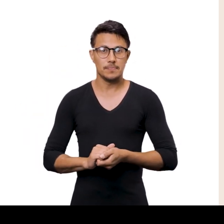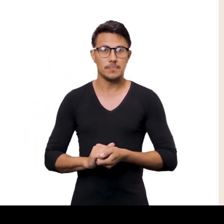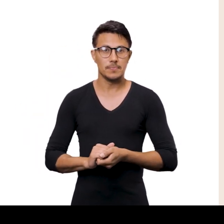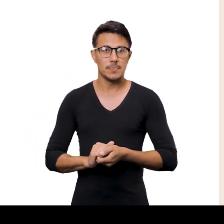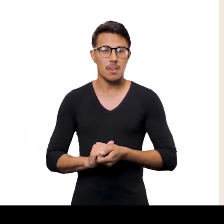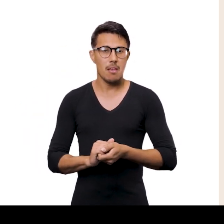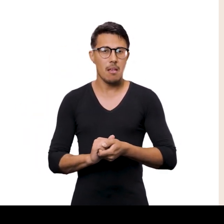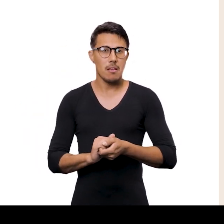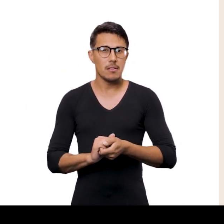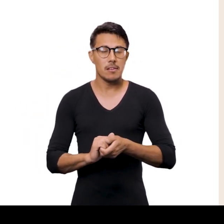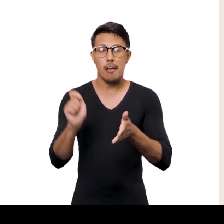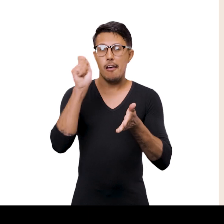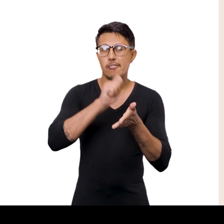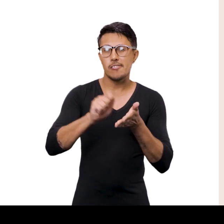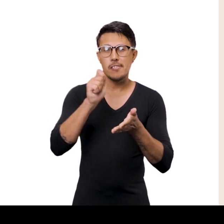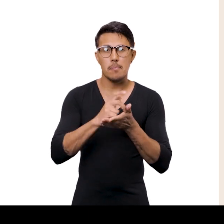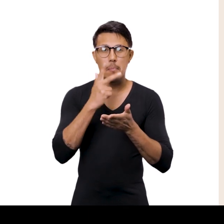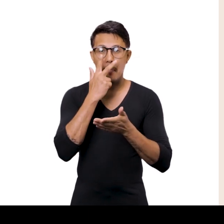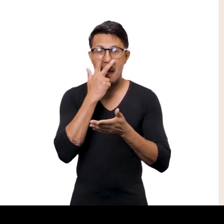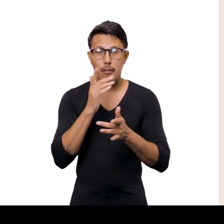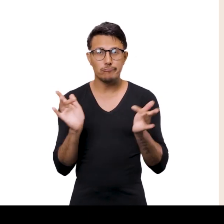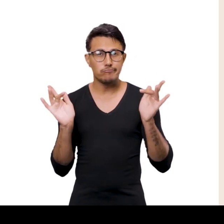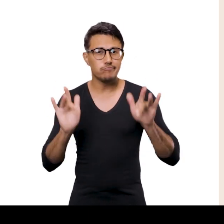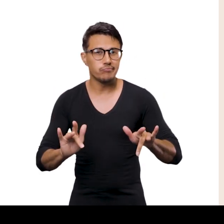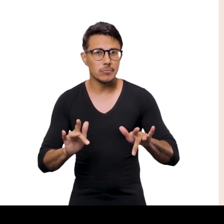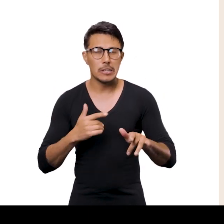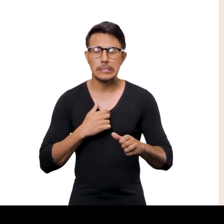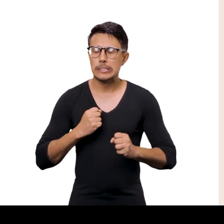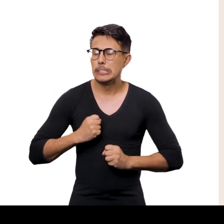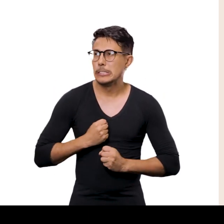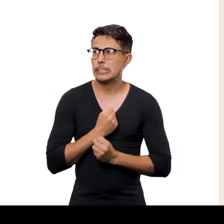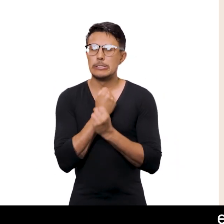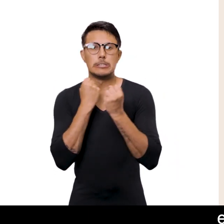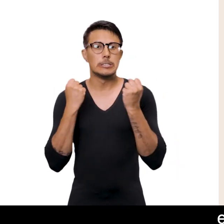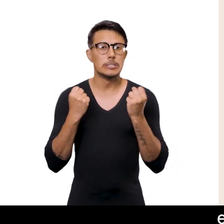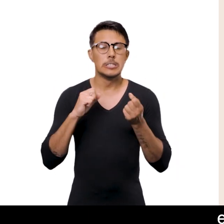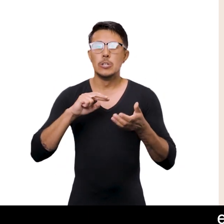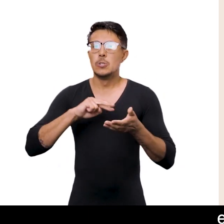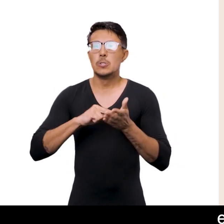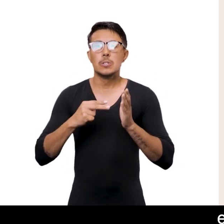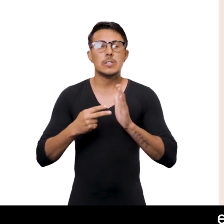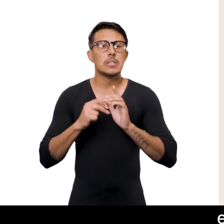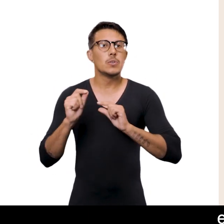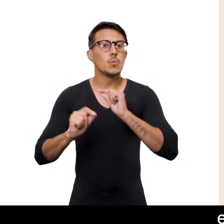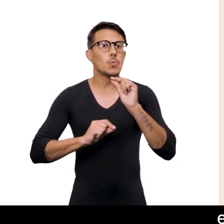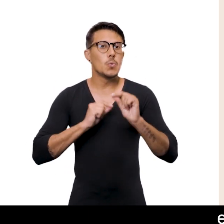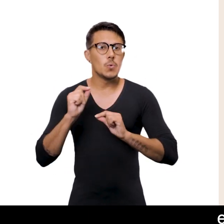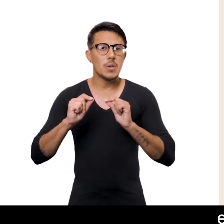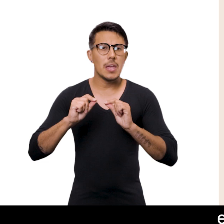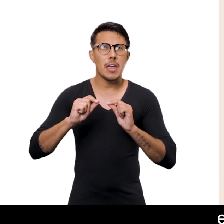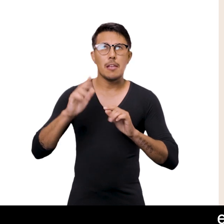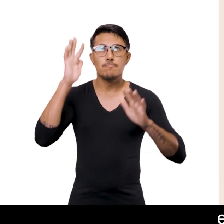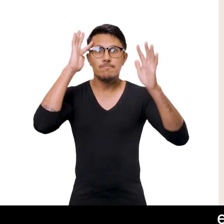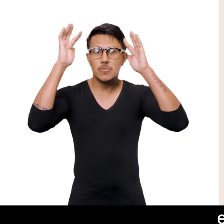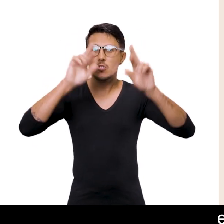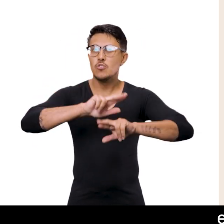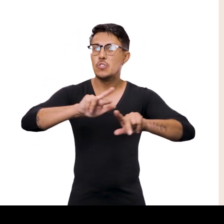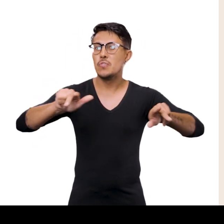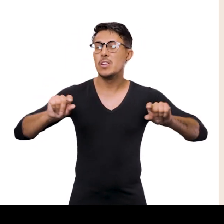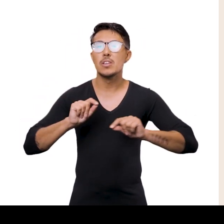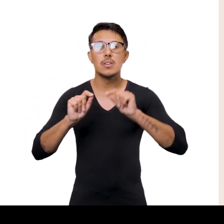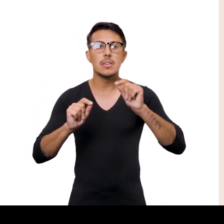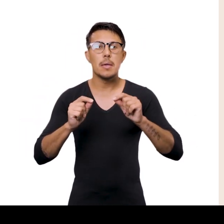As declarações escritas, de impotência e inconformismo, evocam um universo alegórico de